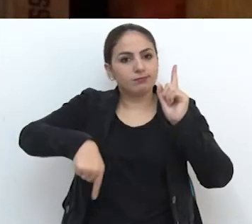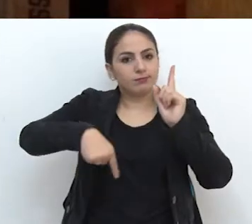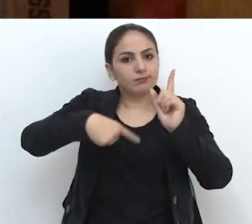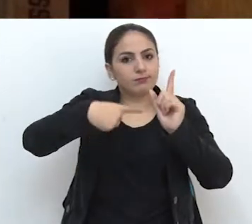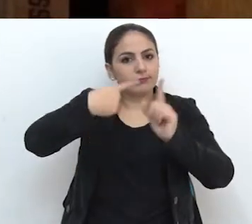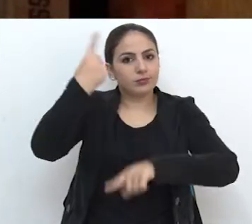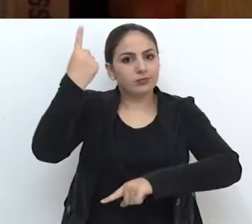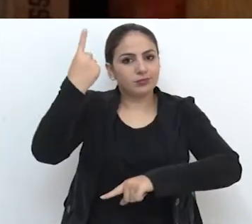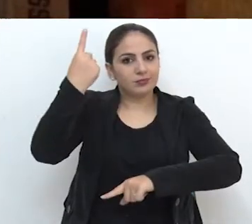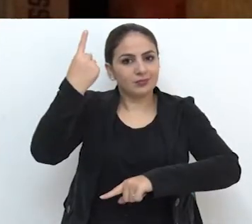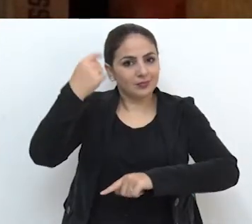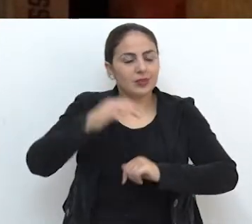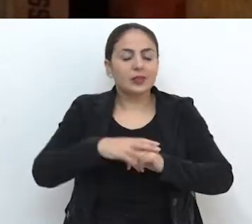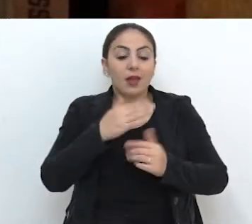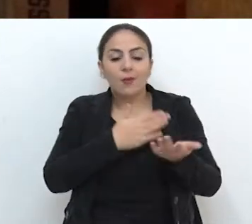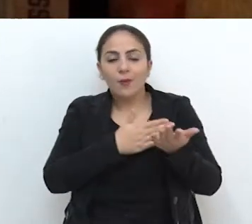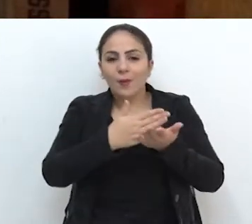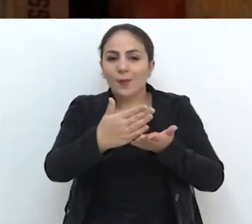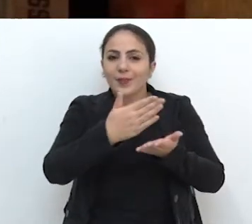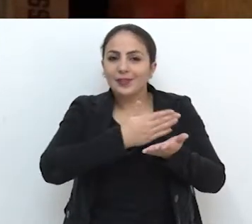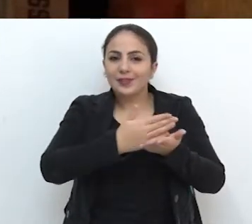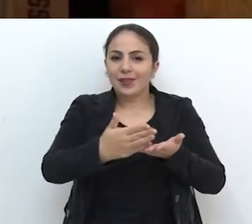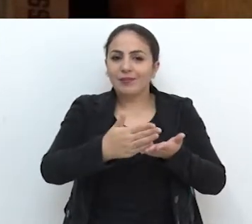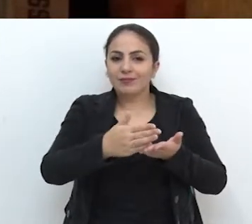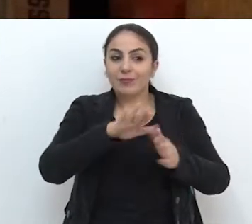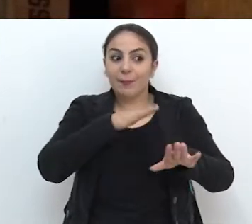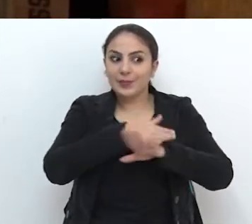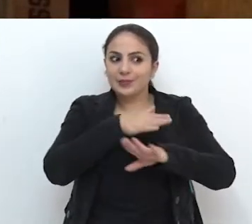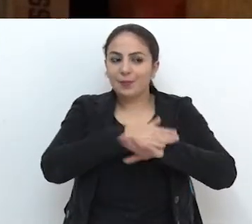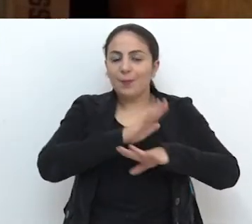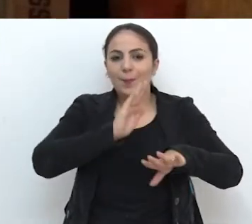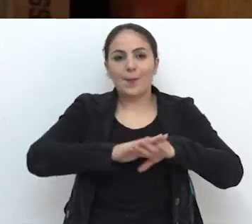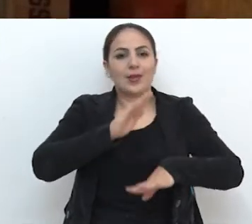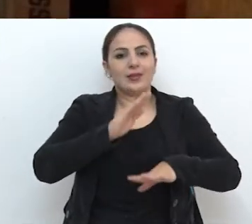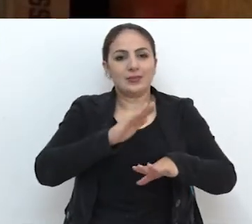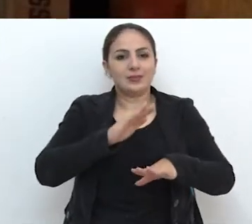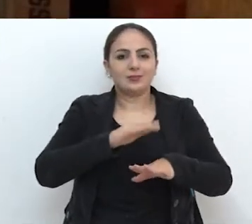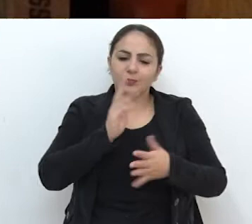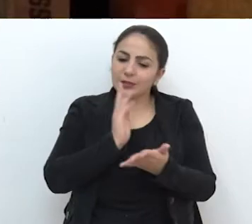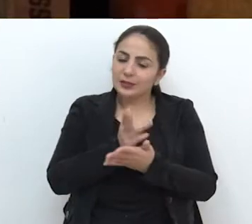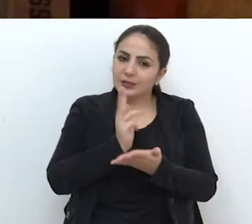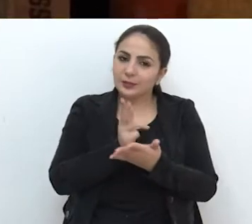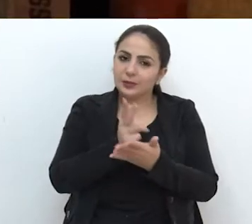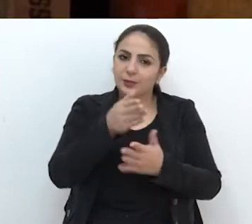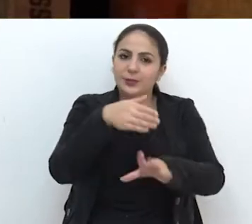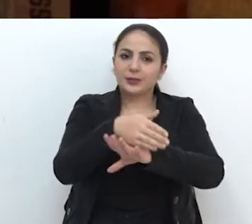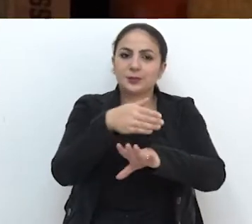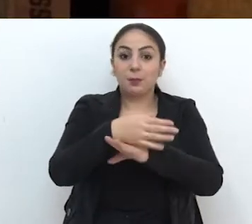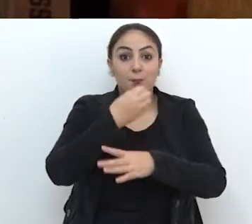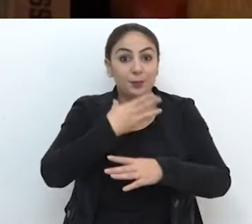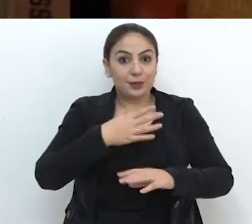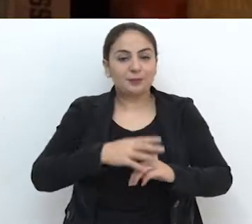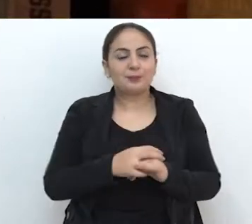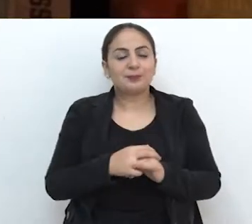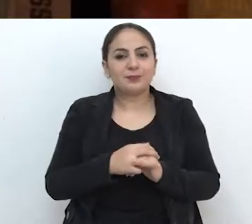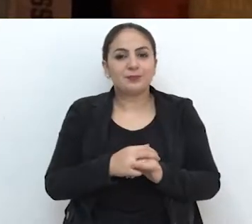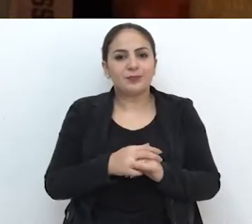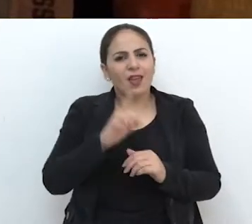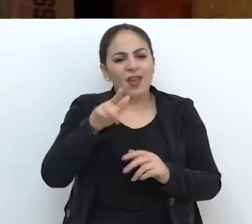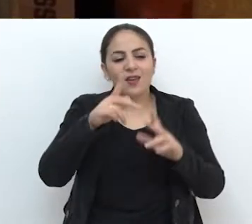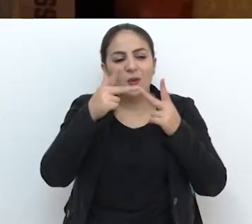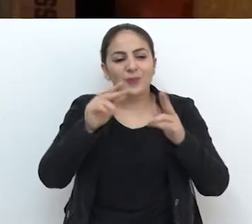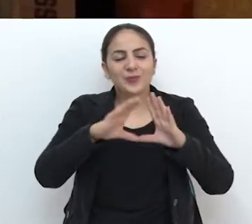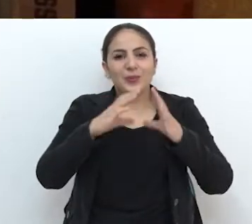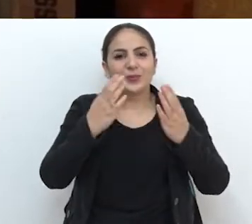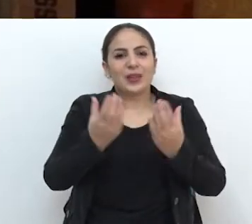ultrapassando os limites. Então eu comecei a ser mais frequente, minha frequência hoje é bem boa. E é